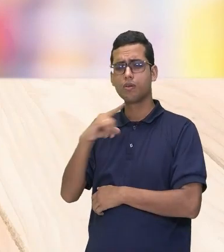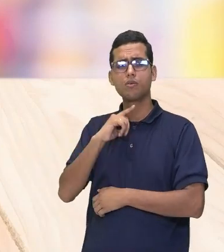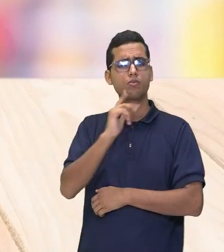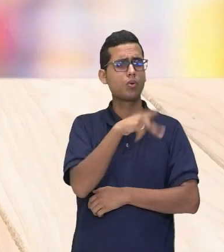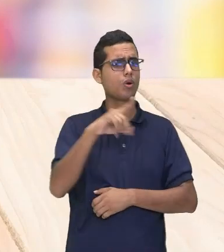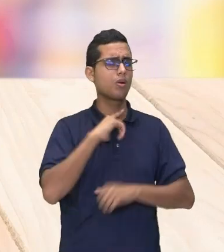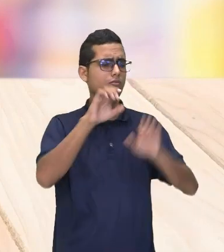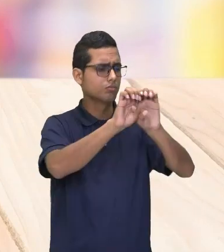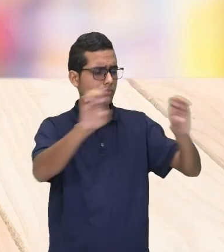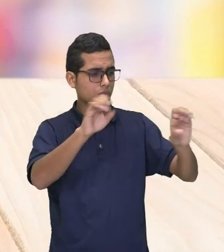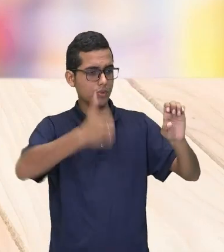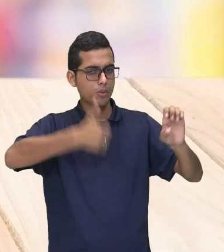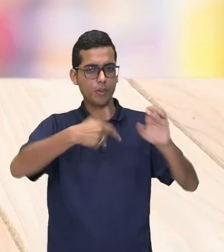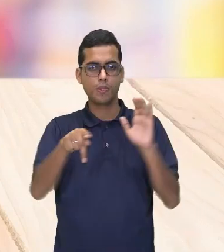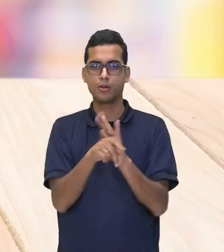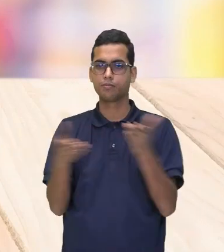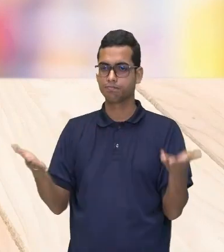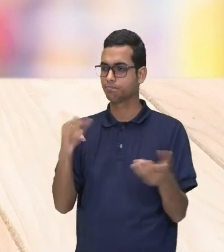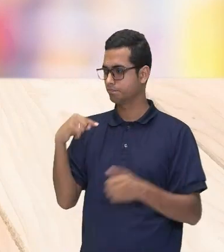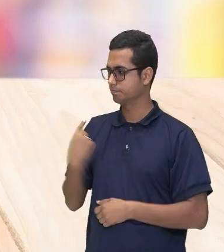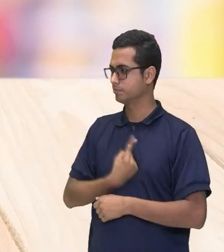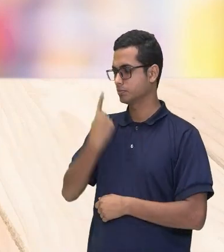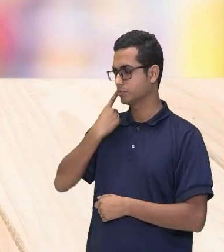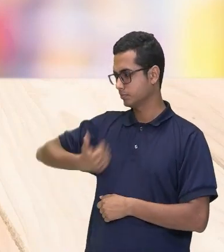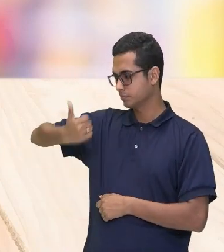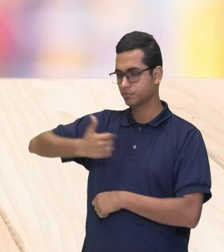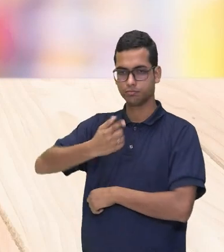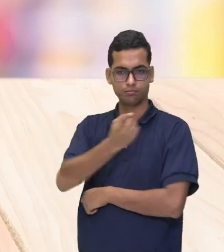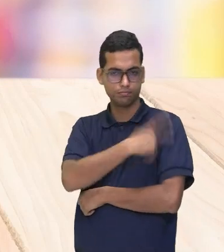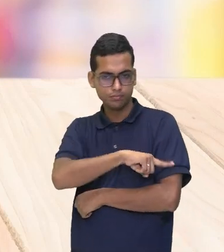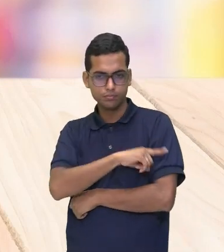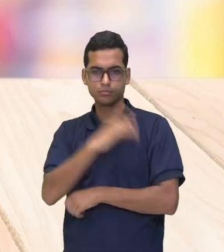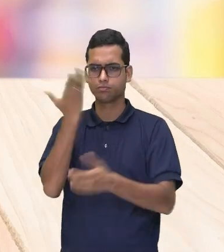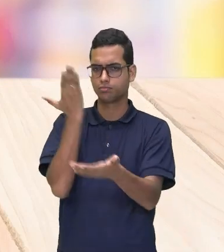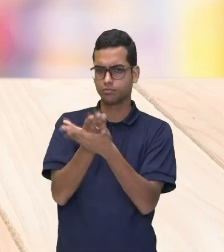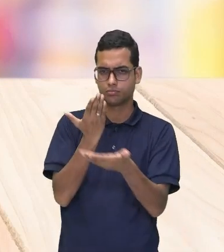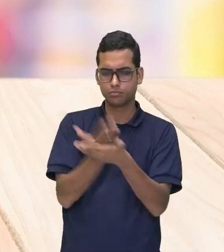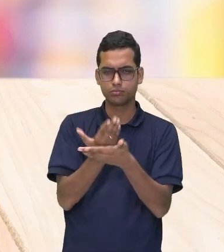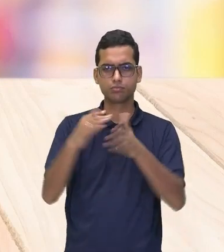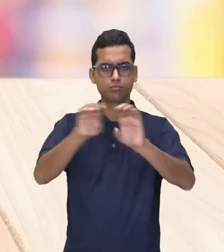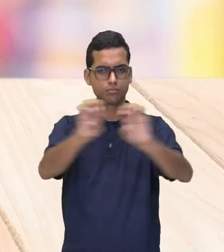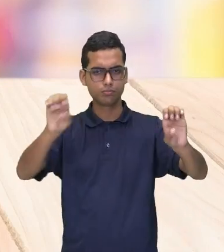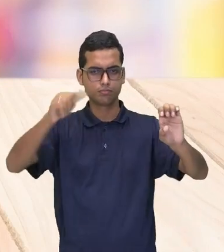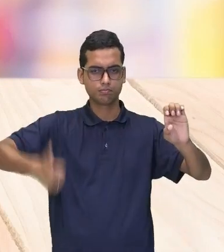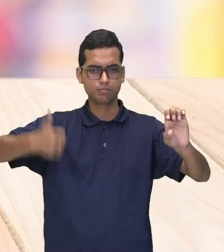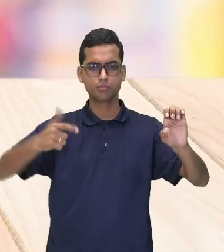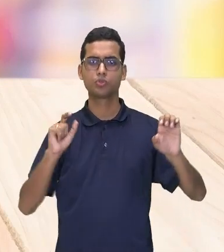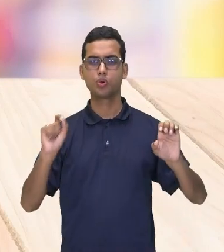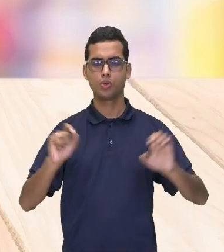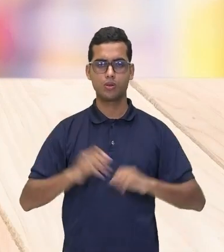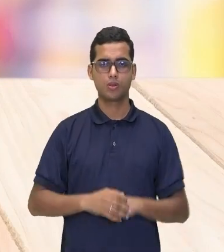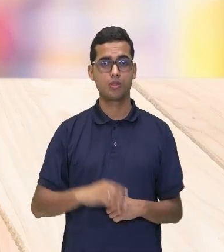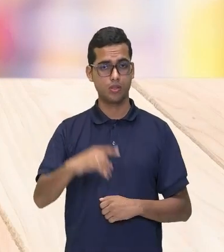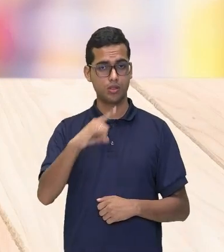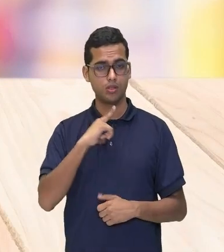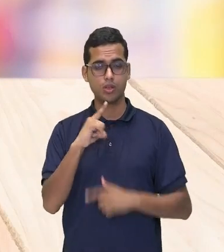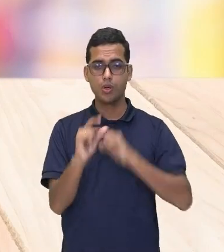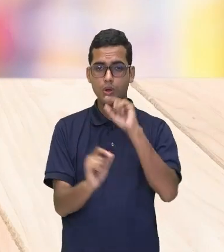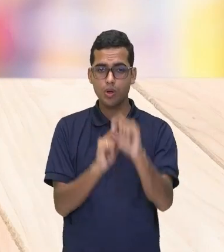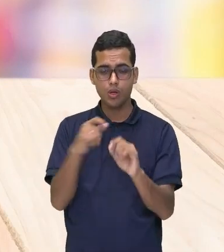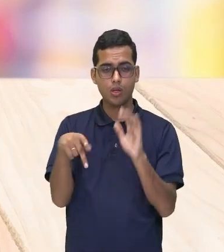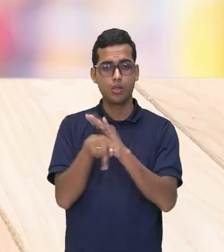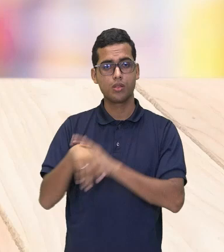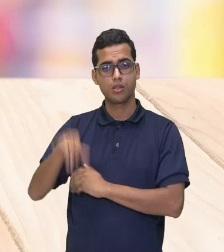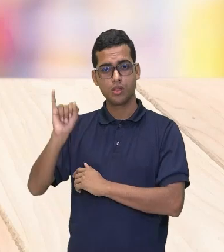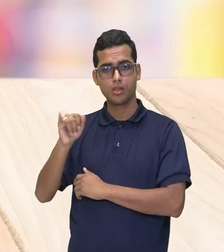grau? Sim, nós vimos aqui no primeiro ano, né, que a equação do primeiro grau é aquela que existe o formato lá, né, y